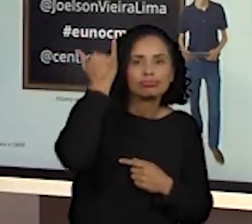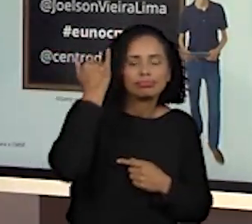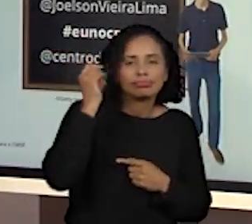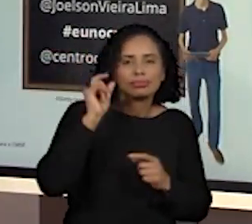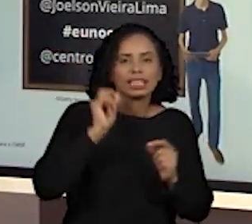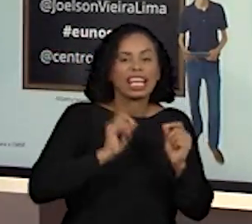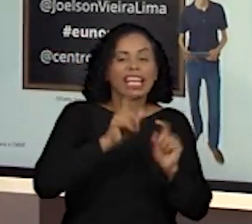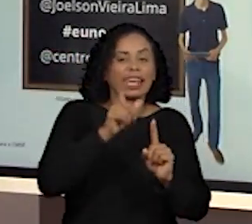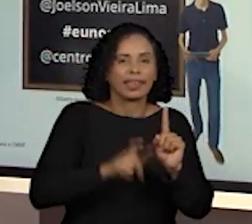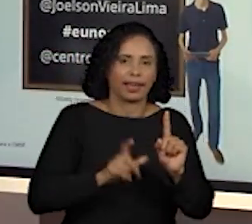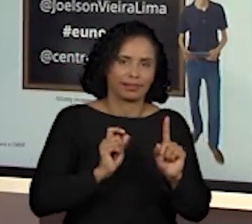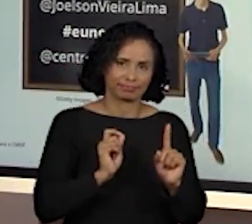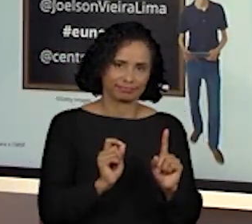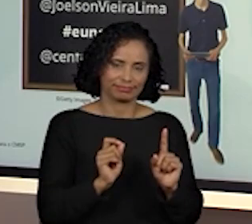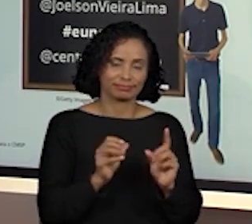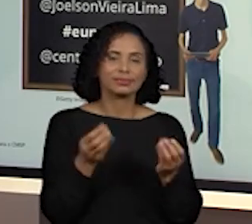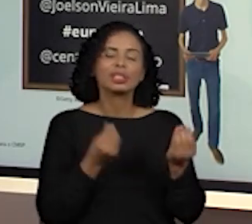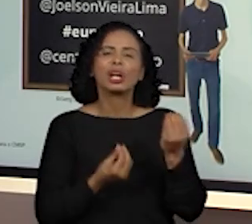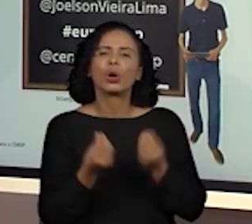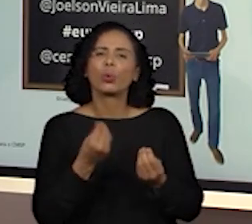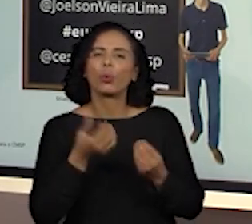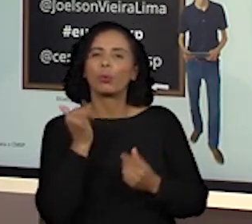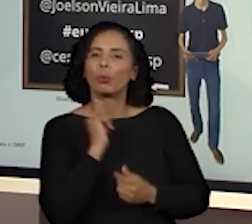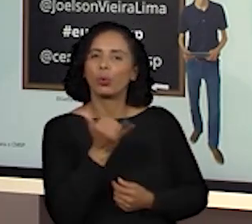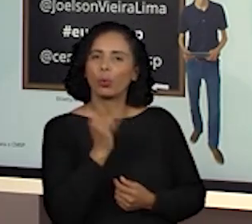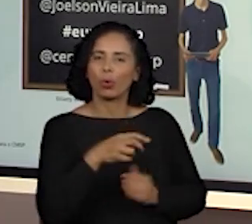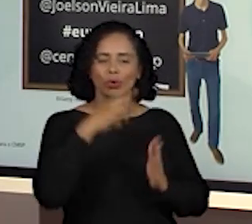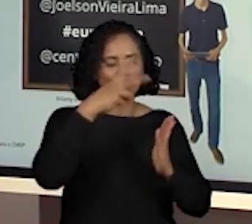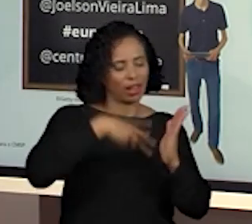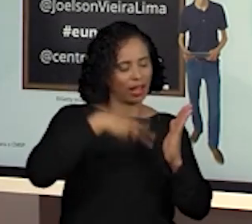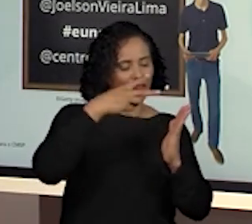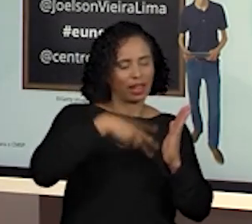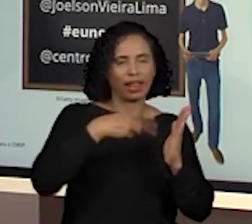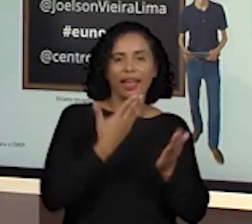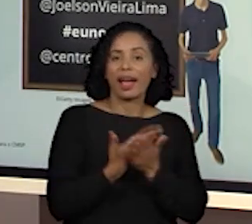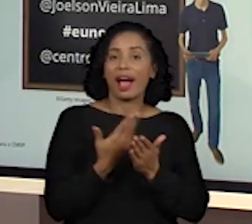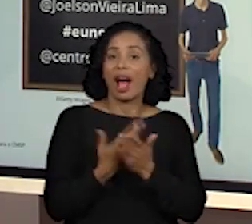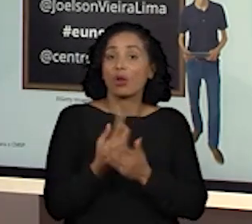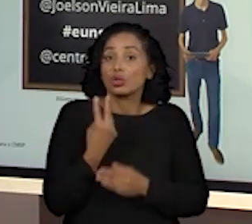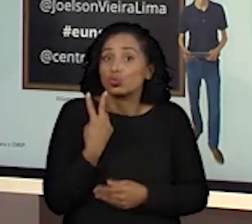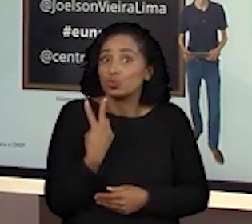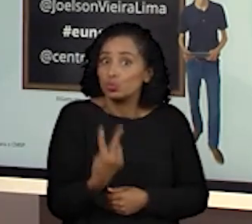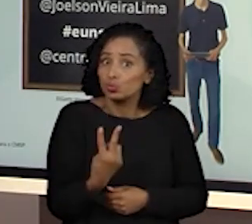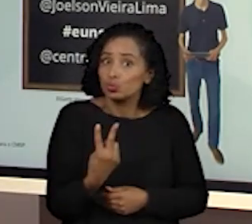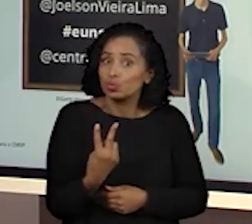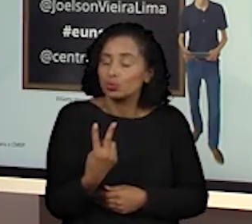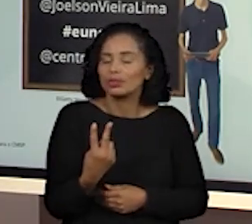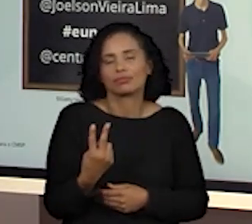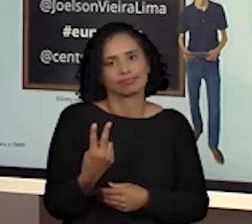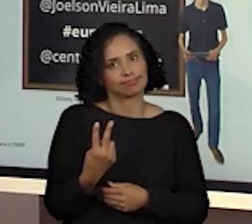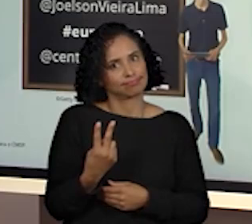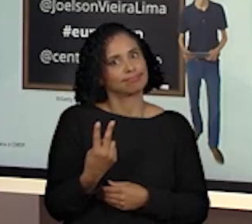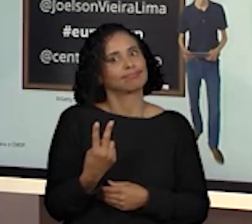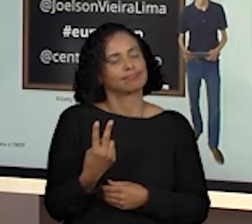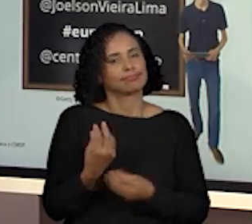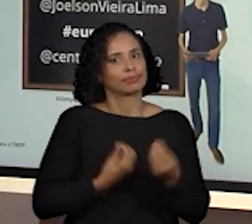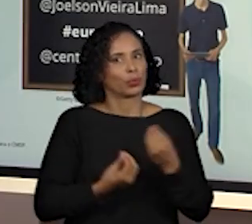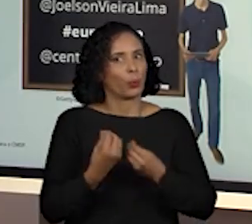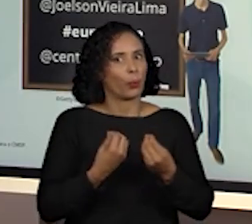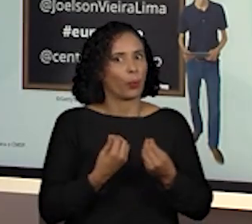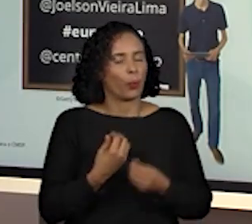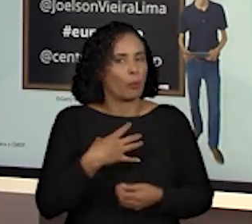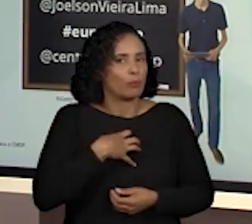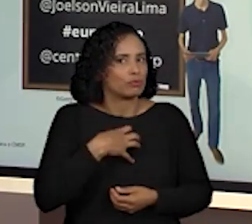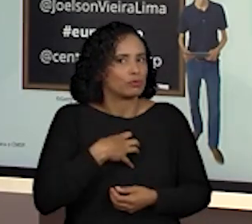qual foi o conto? Como foi o conto lido no decorrer de 2 aulas? É um desafio pensar nisso, em